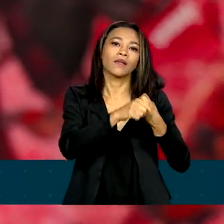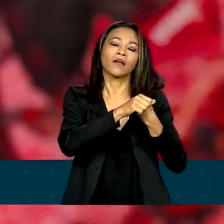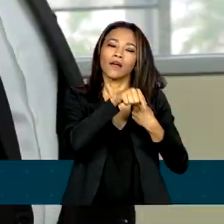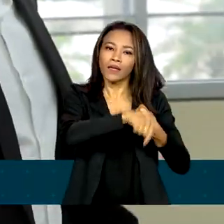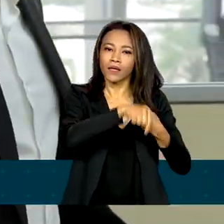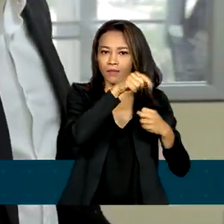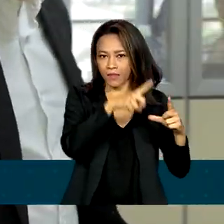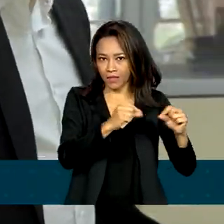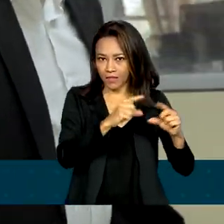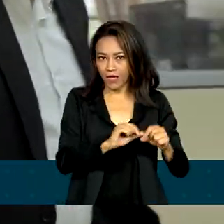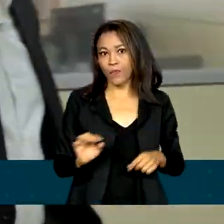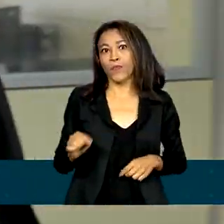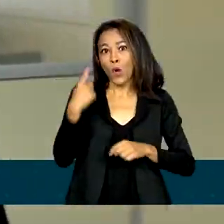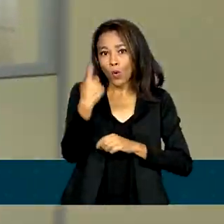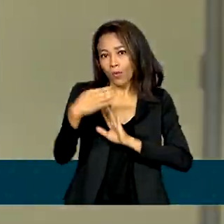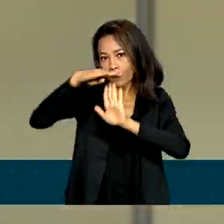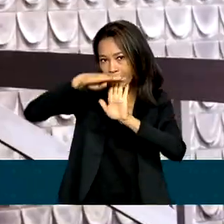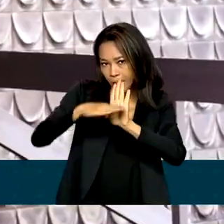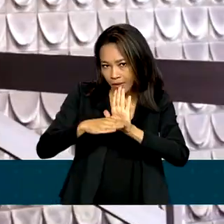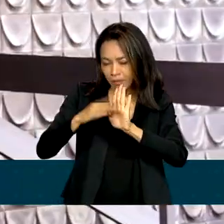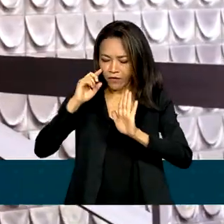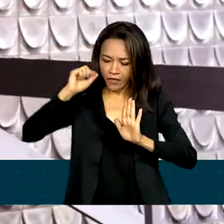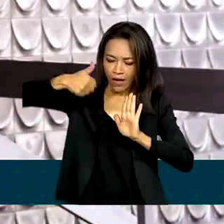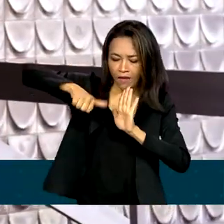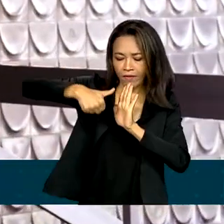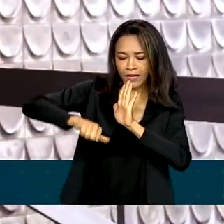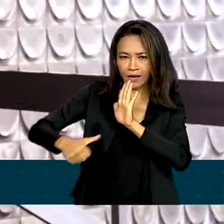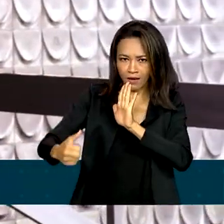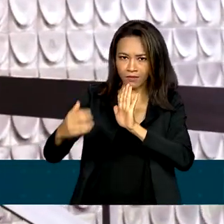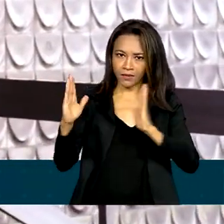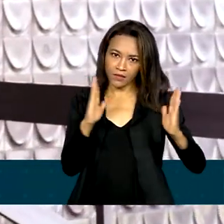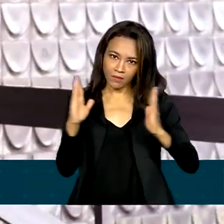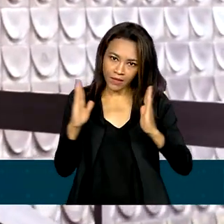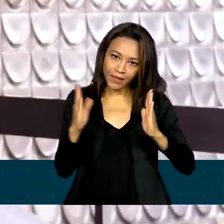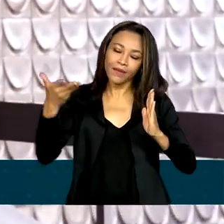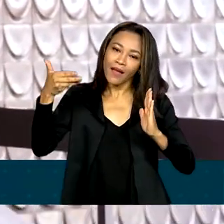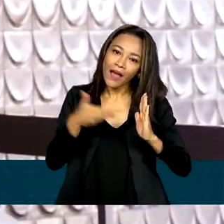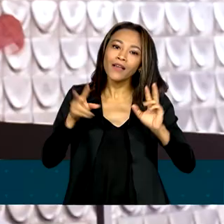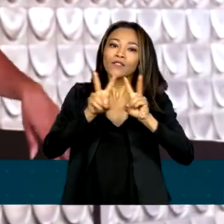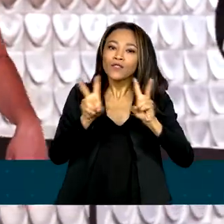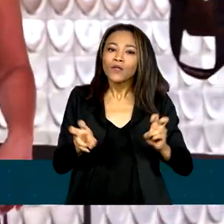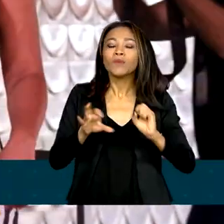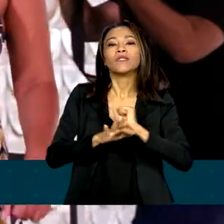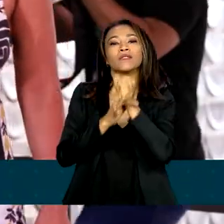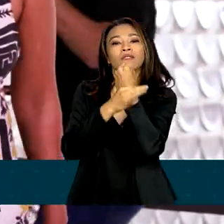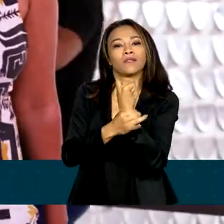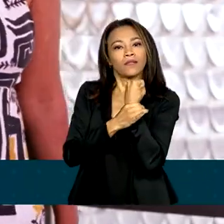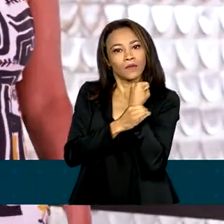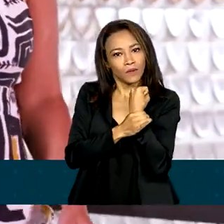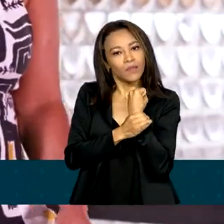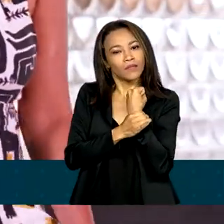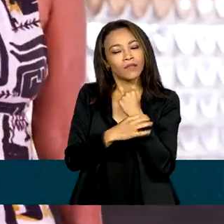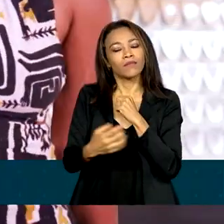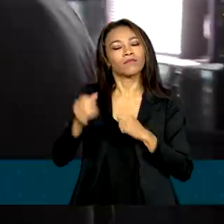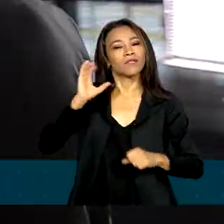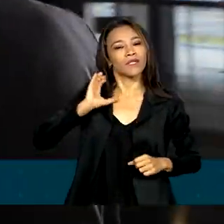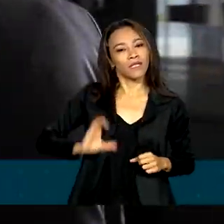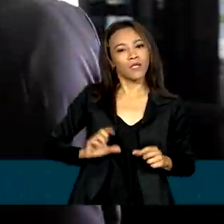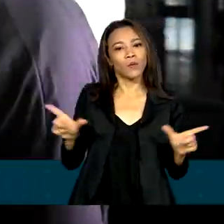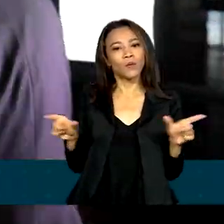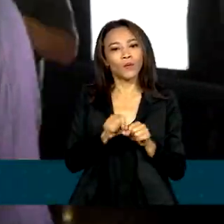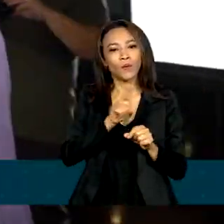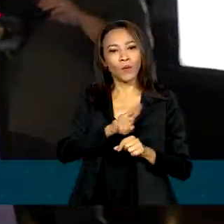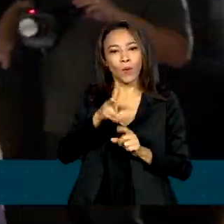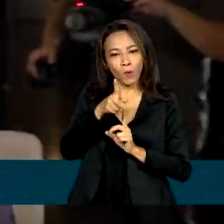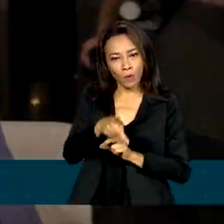Um dos programas que foram analisados neste período é justamente o Programa Nacional de Segurança Pública com Cidadania, o Pronace,